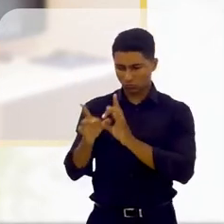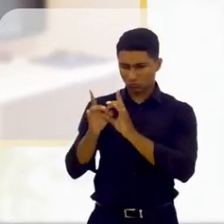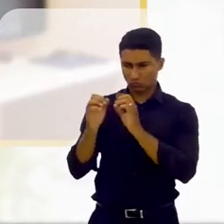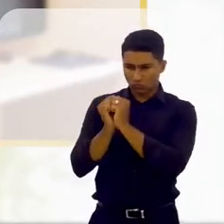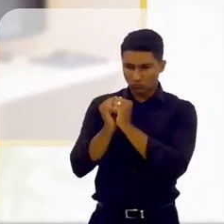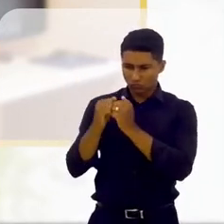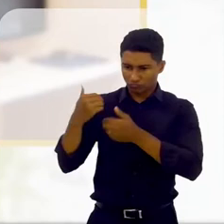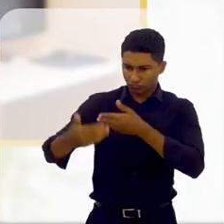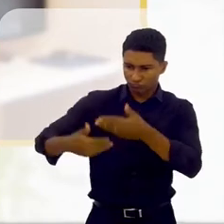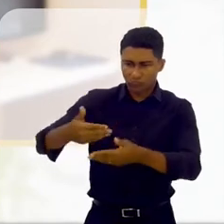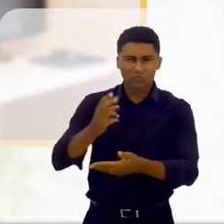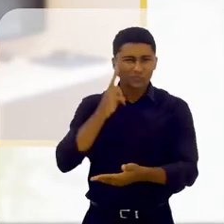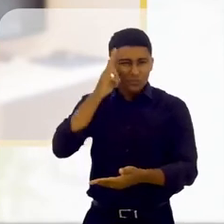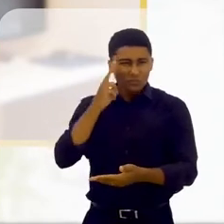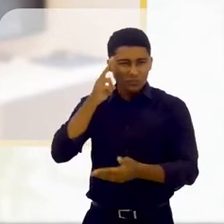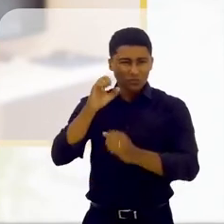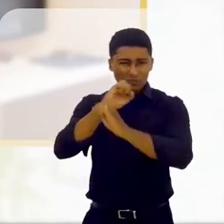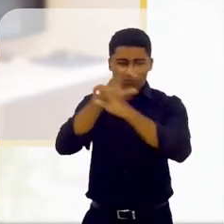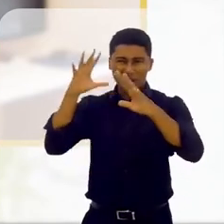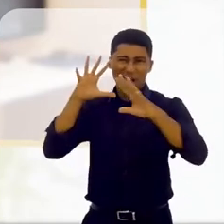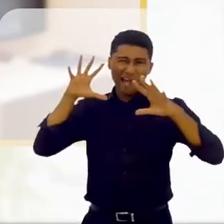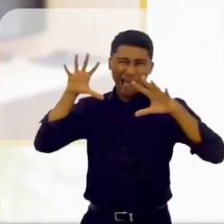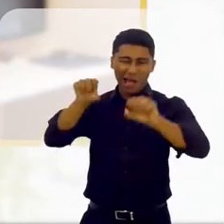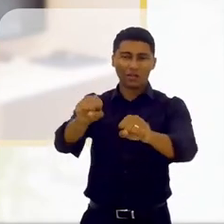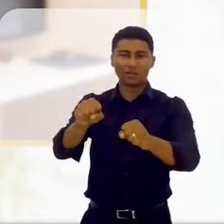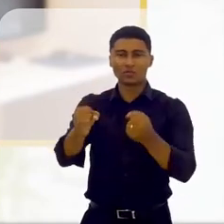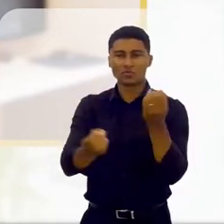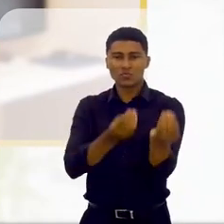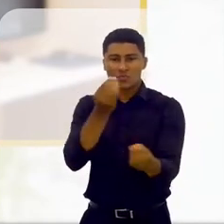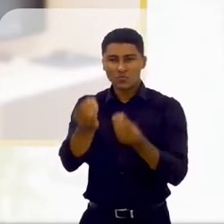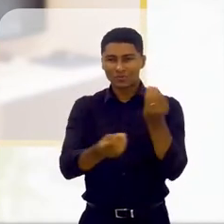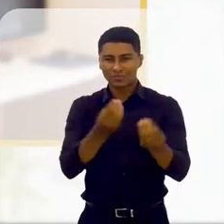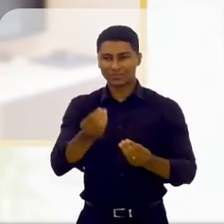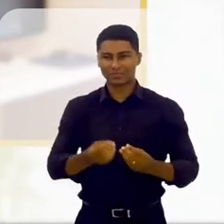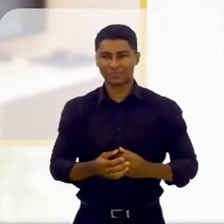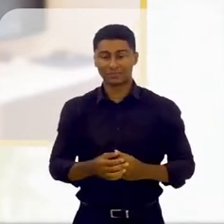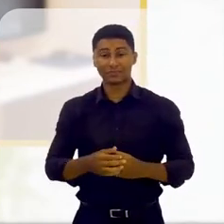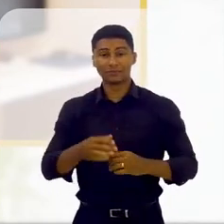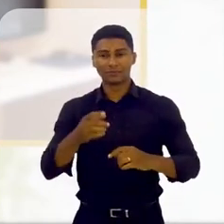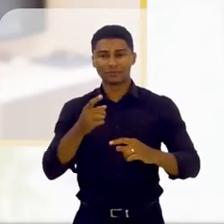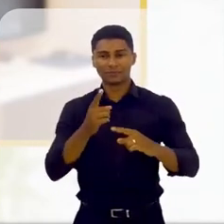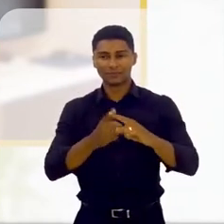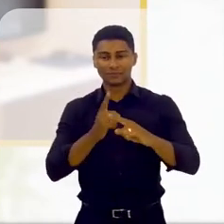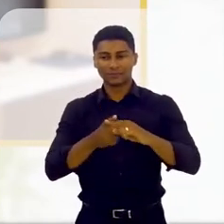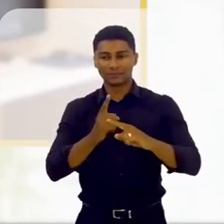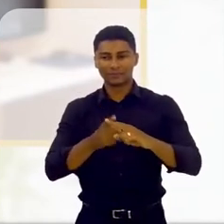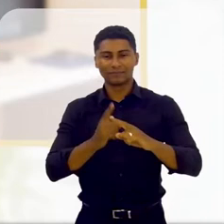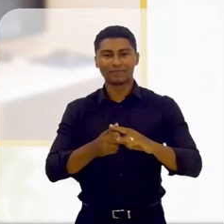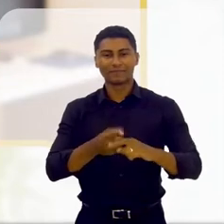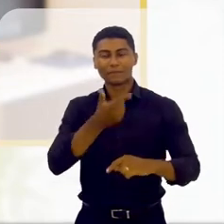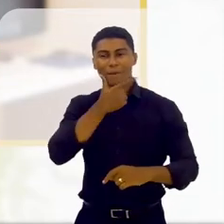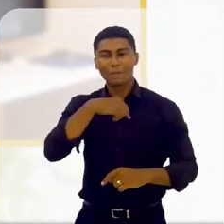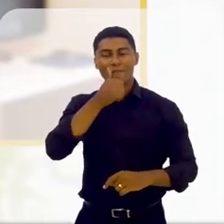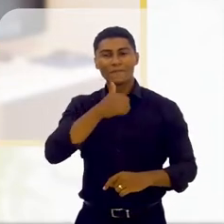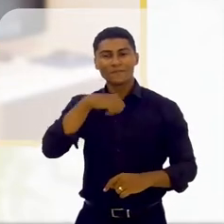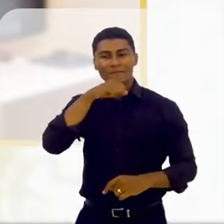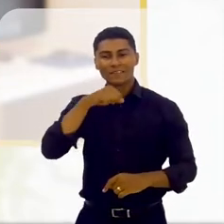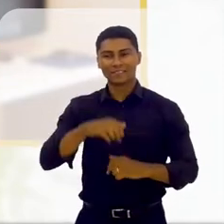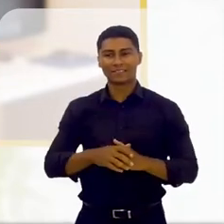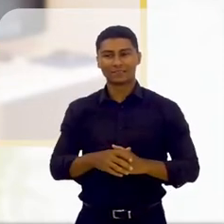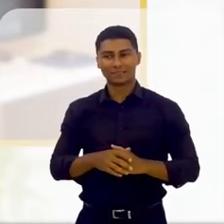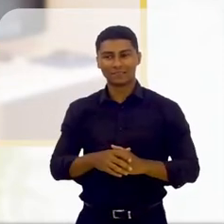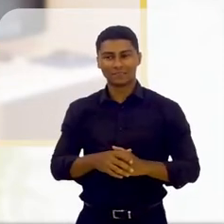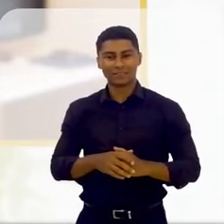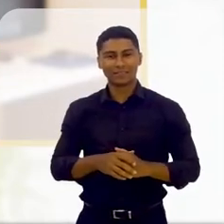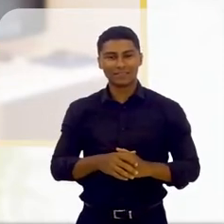nesse sonho, como é que essa clareza veio? Veio por conta de uma fala da mãe, do pai? Como